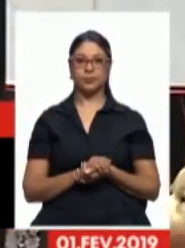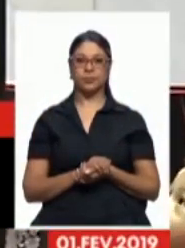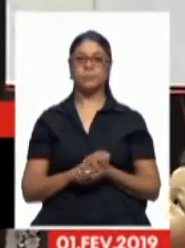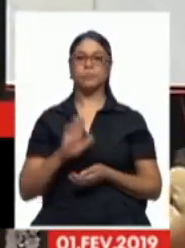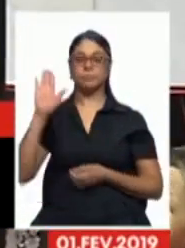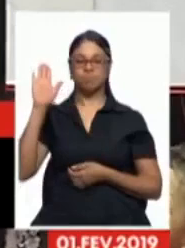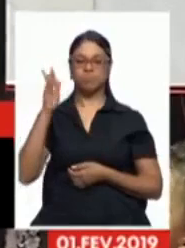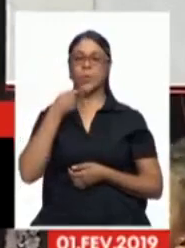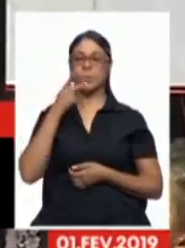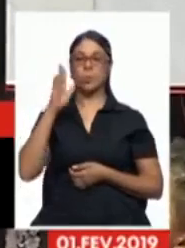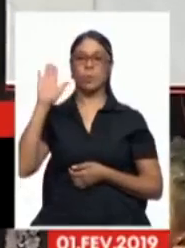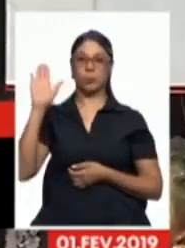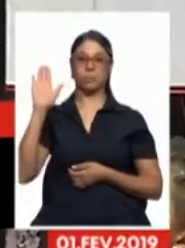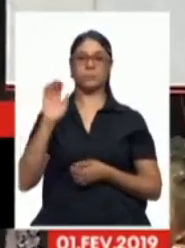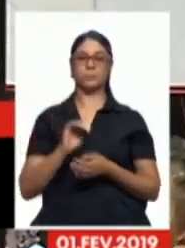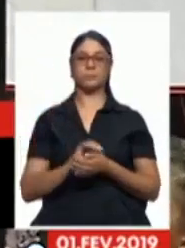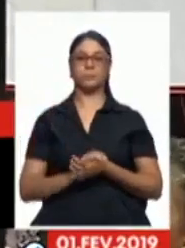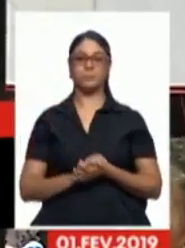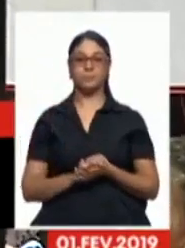Assim o prometo.